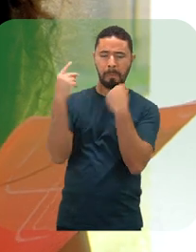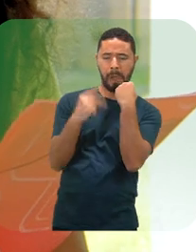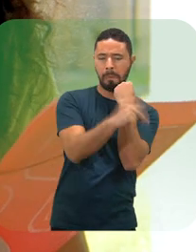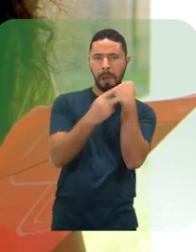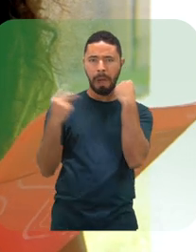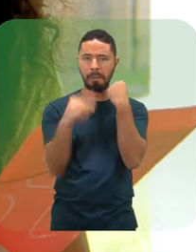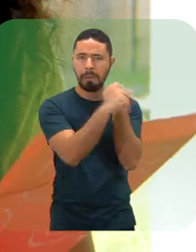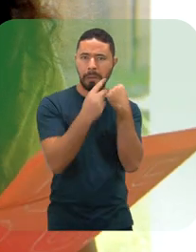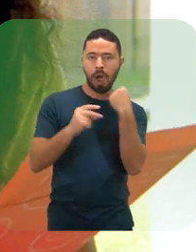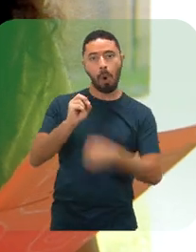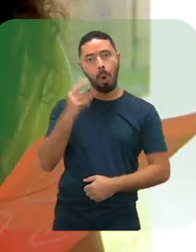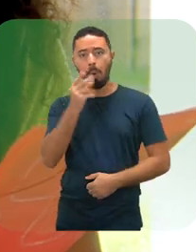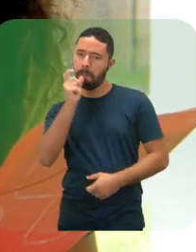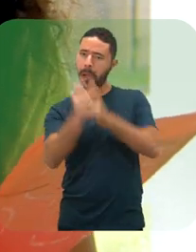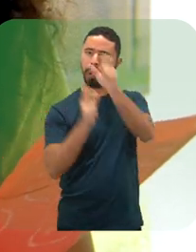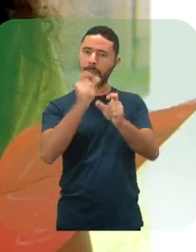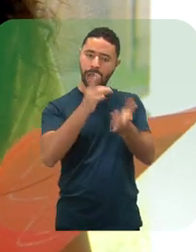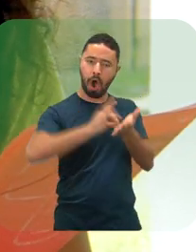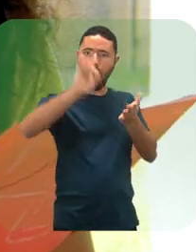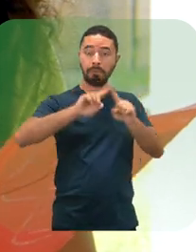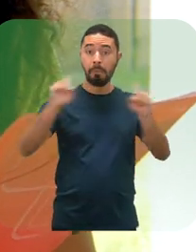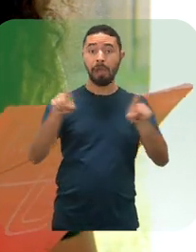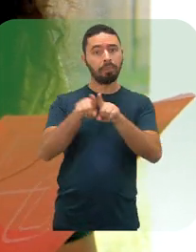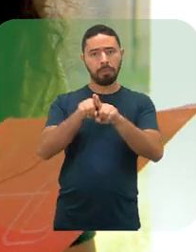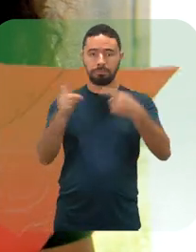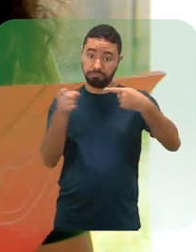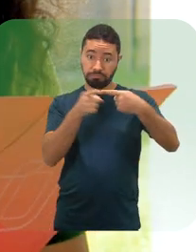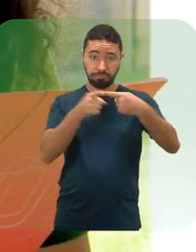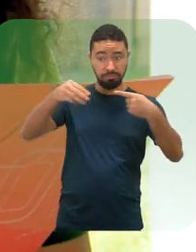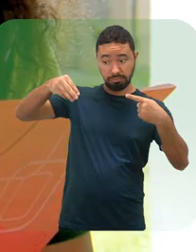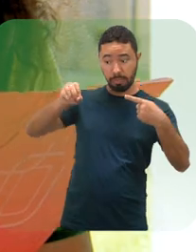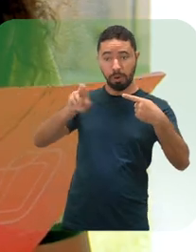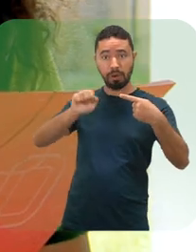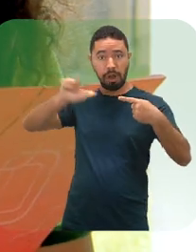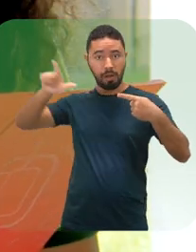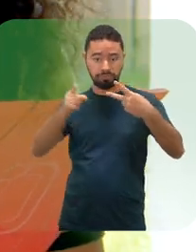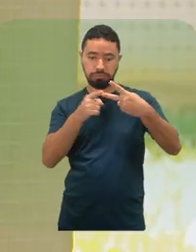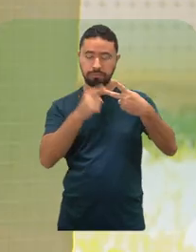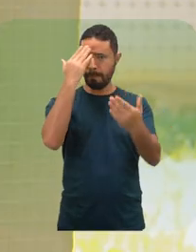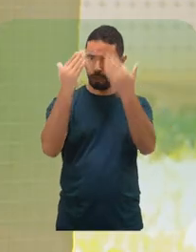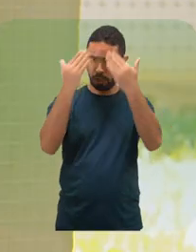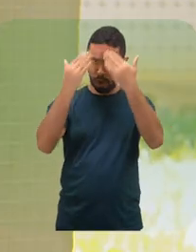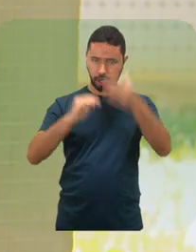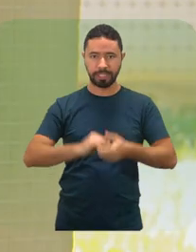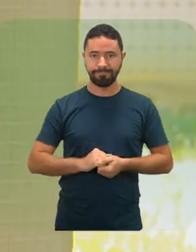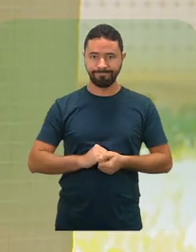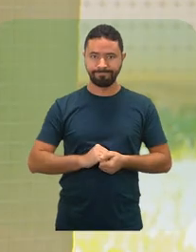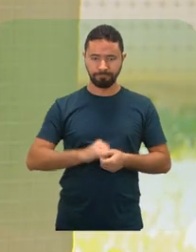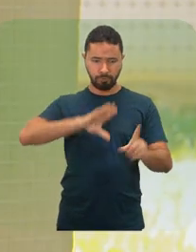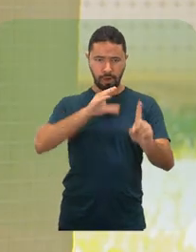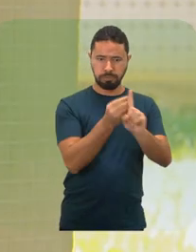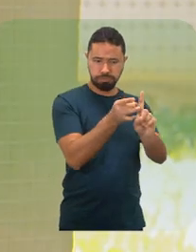está apenas nas agressões físicas ou no discurso de ódio, mas ela pode ser moral ou psicológica. A transfobia